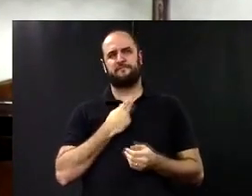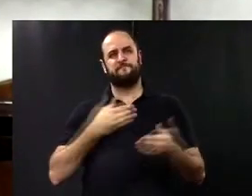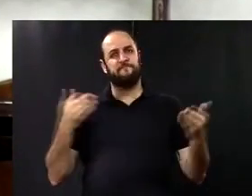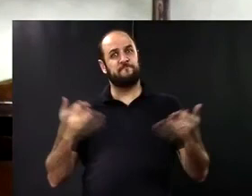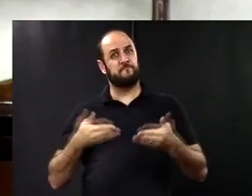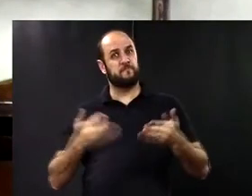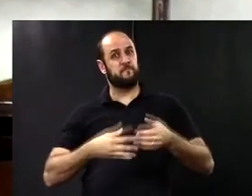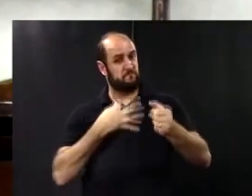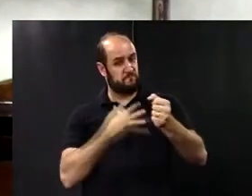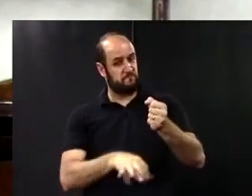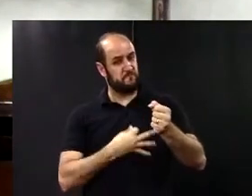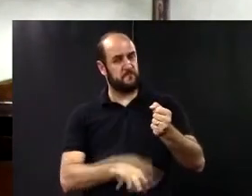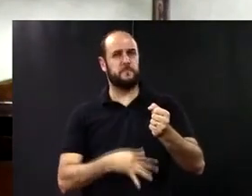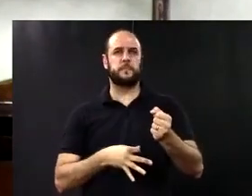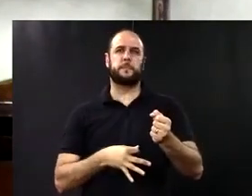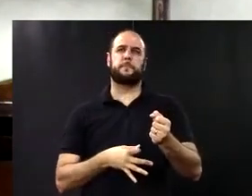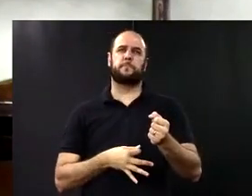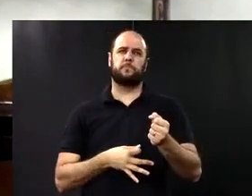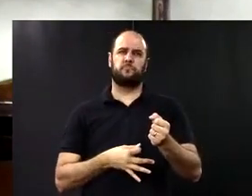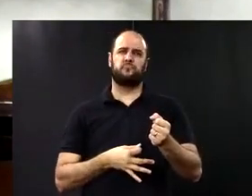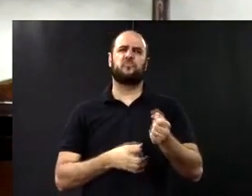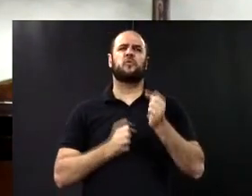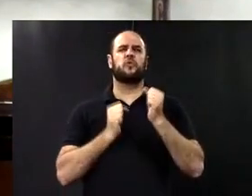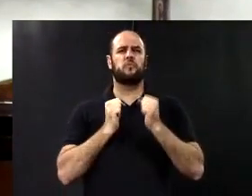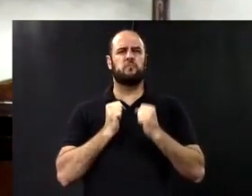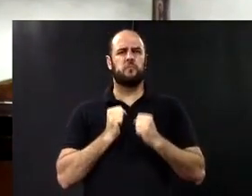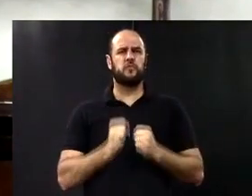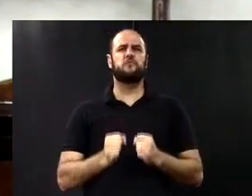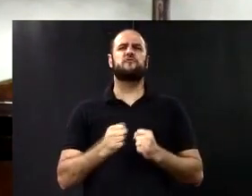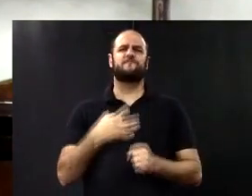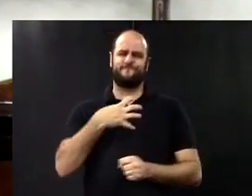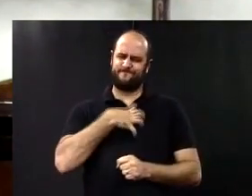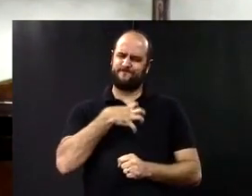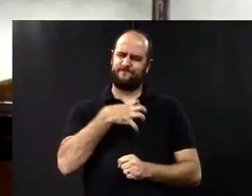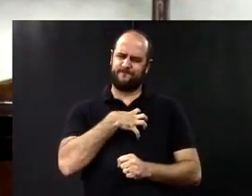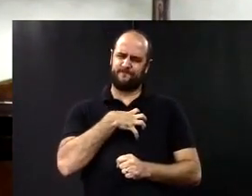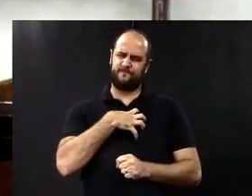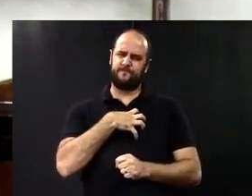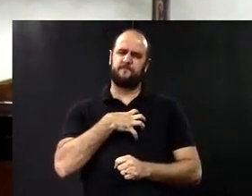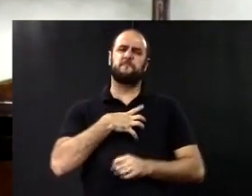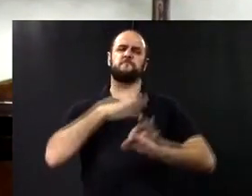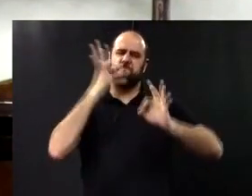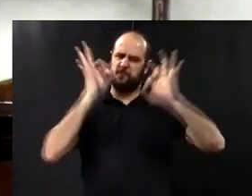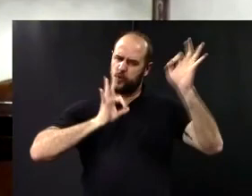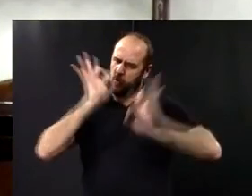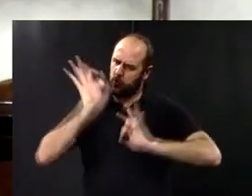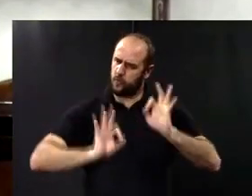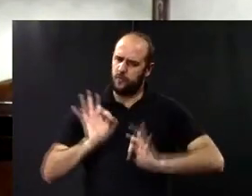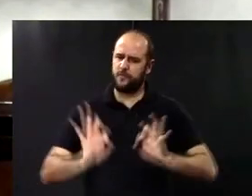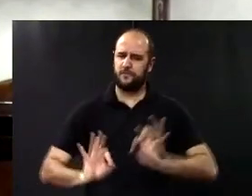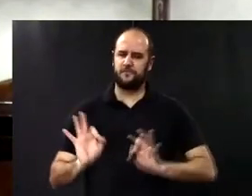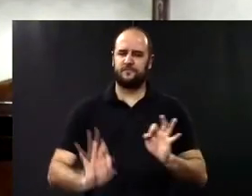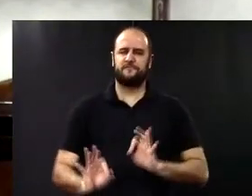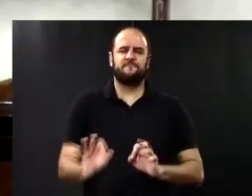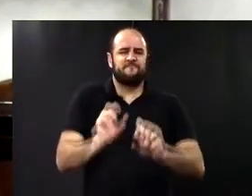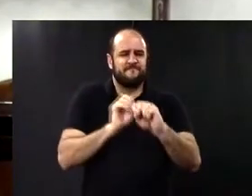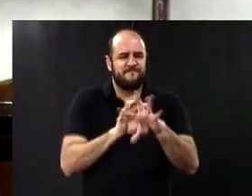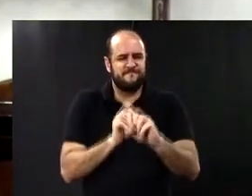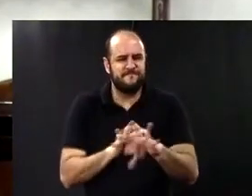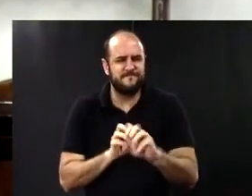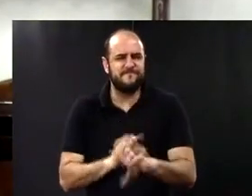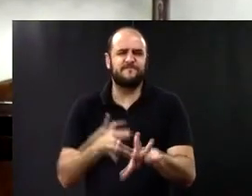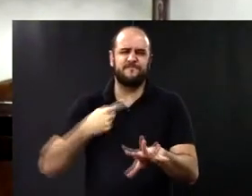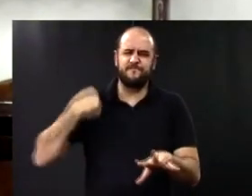disciplina, não ser punidos, mas sermos disciplinados, admoestados, instruídos